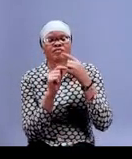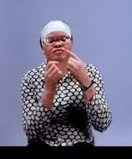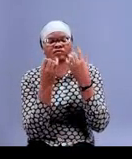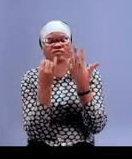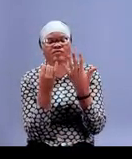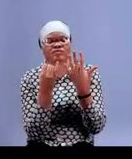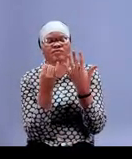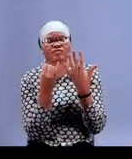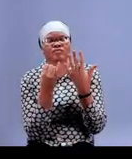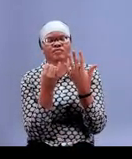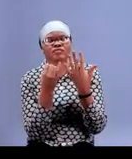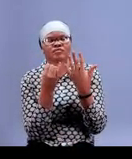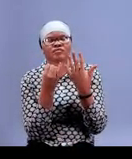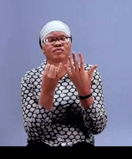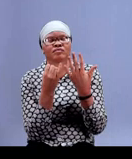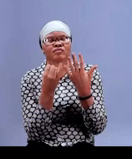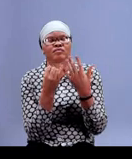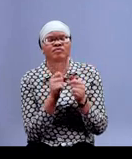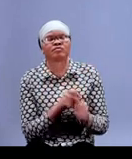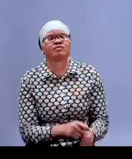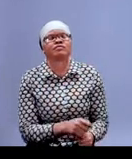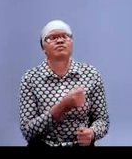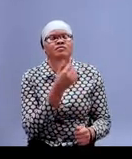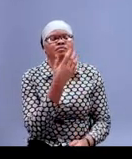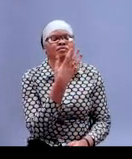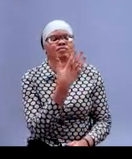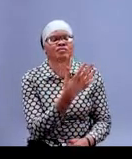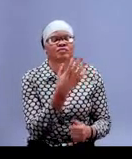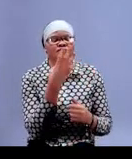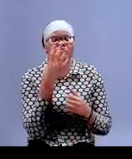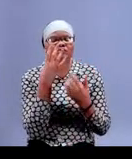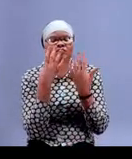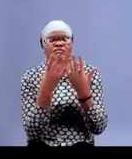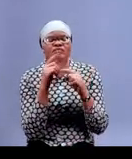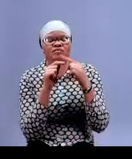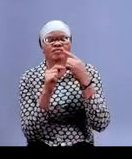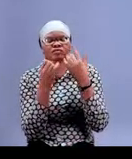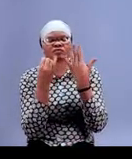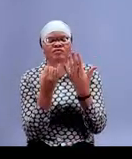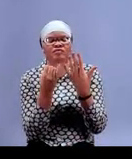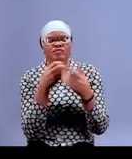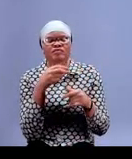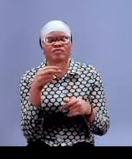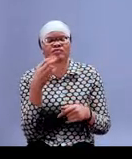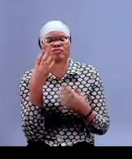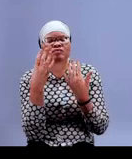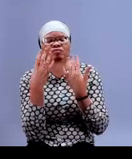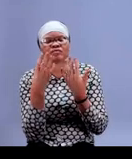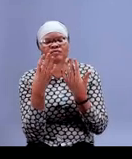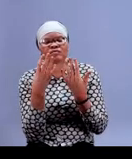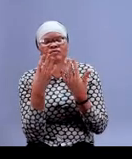6 59 div 6 = 9 9 x 6 =